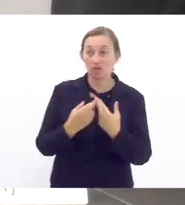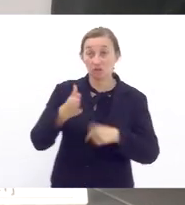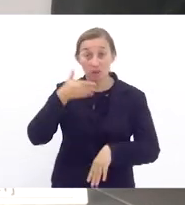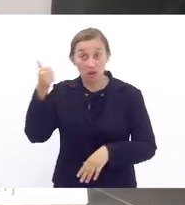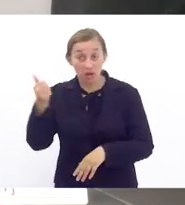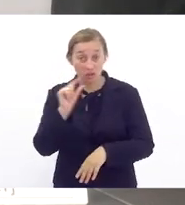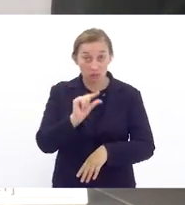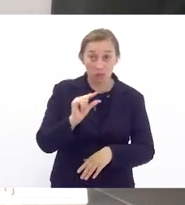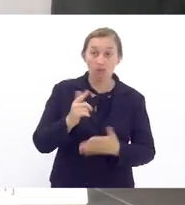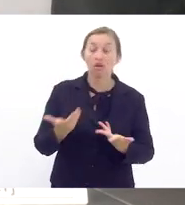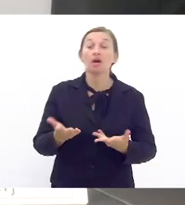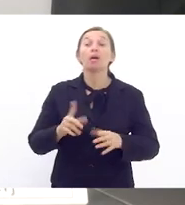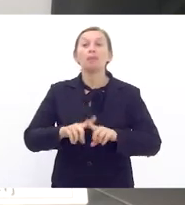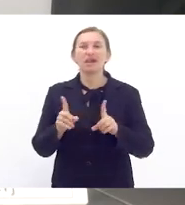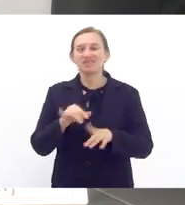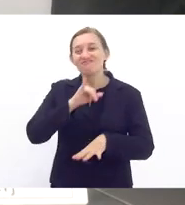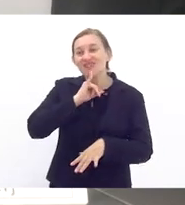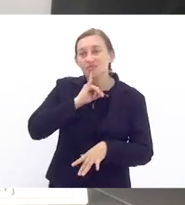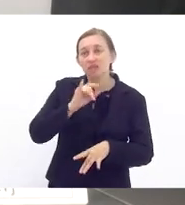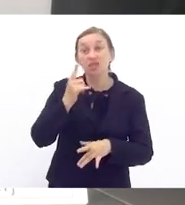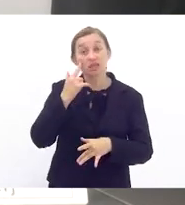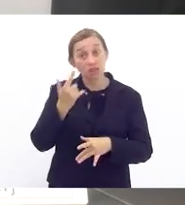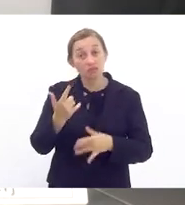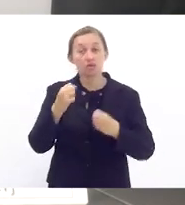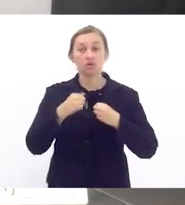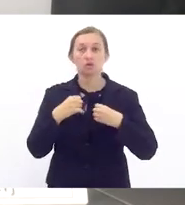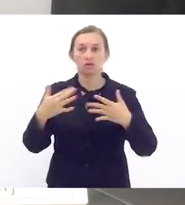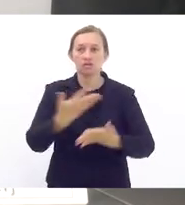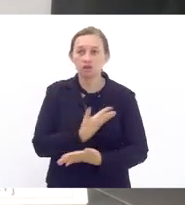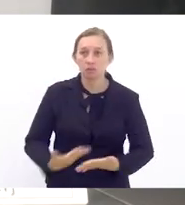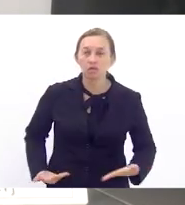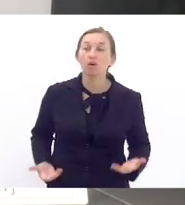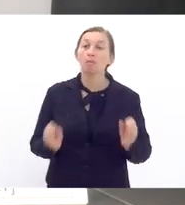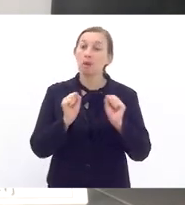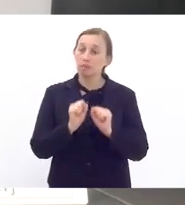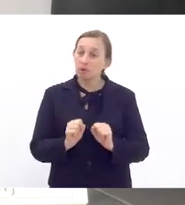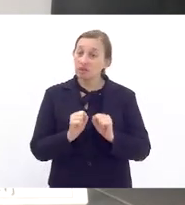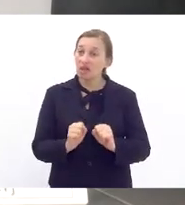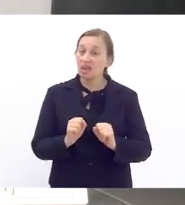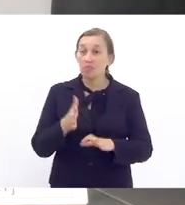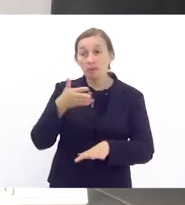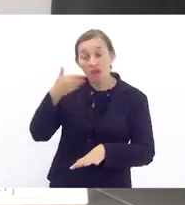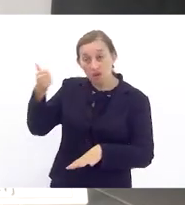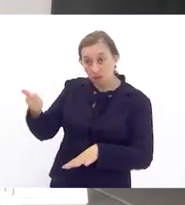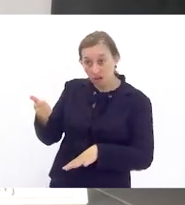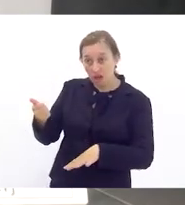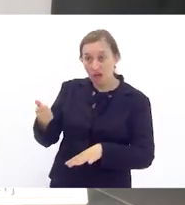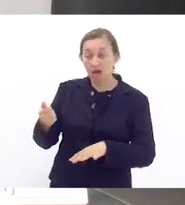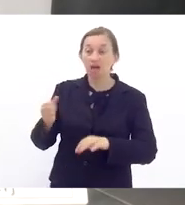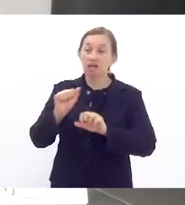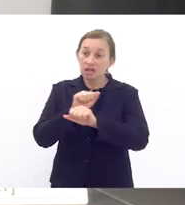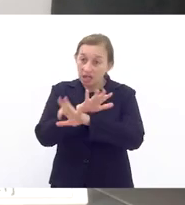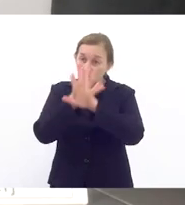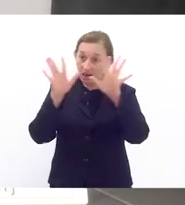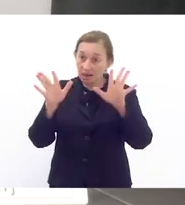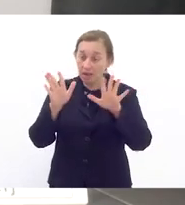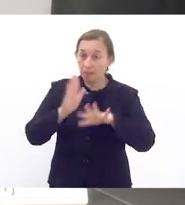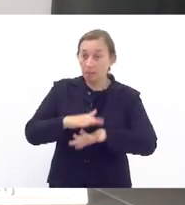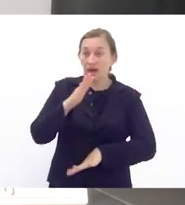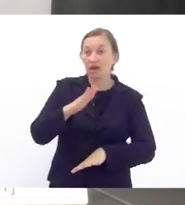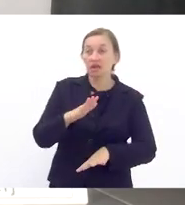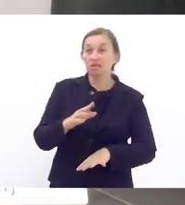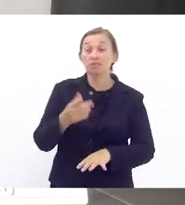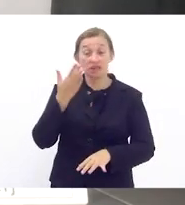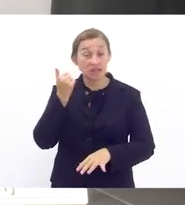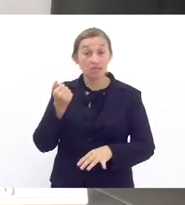Mas, infelizmente, às vezes, de vez em quando, tem que fazer uma audiência pública para poder colocar a coisa bem clara mesmo, para poder todo mundo saber